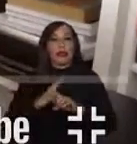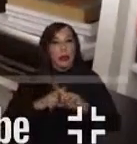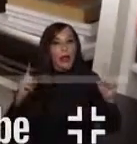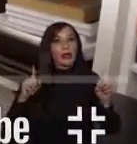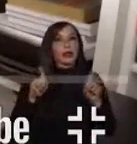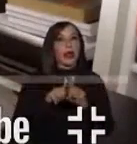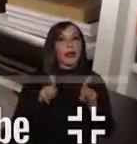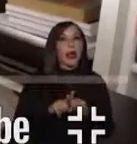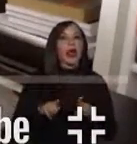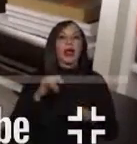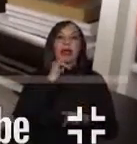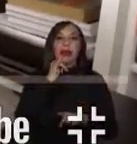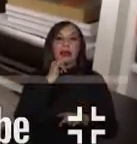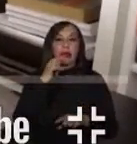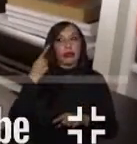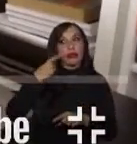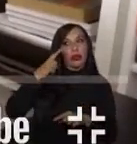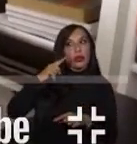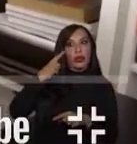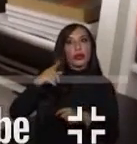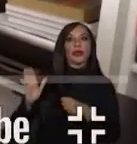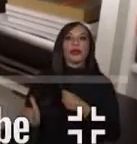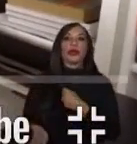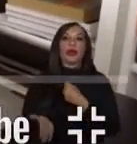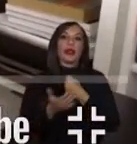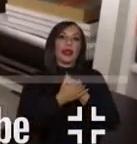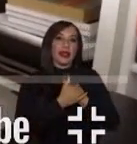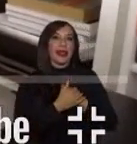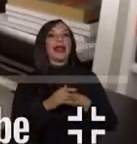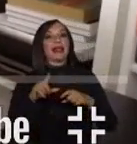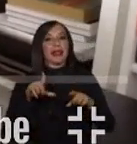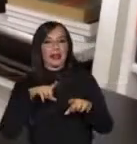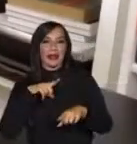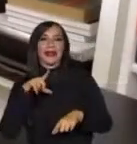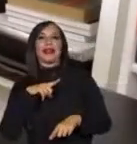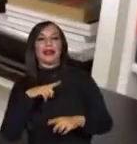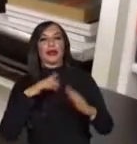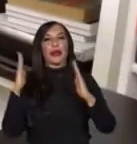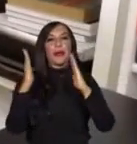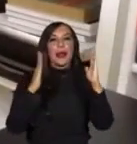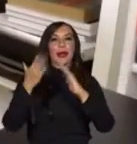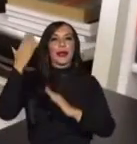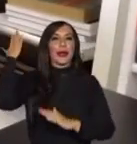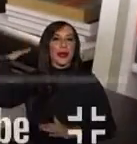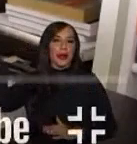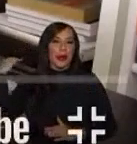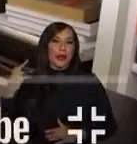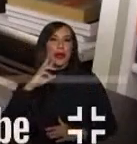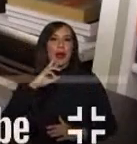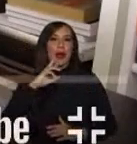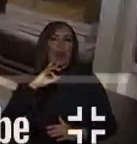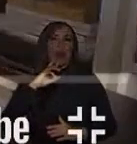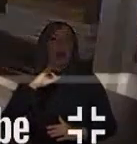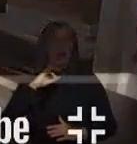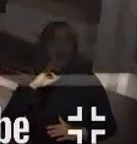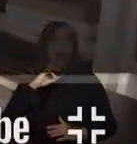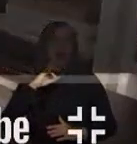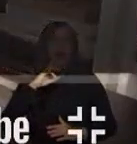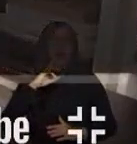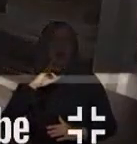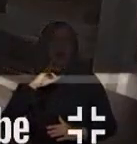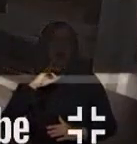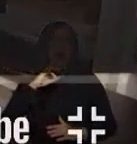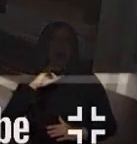falar que foram mantidos na clandestinidade, por boa parte do período republicano mais recente. Então, é